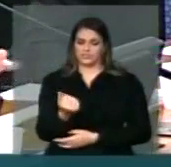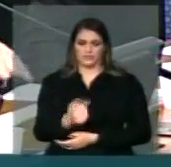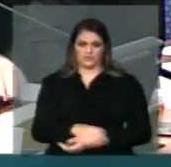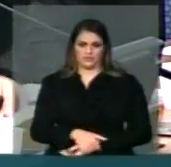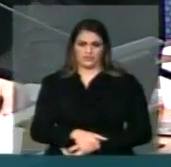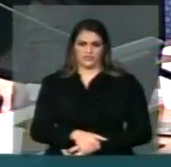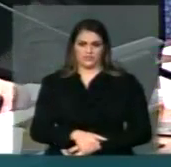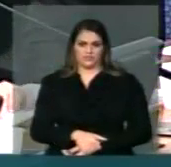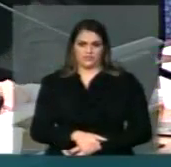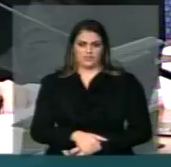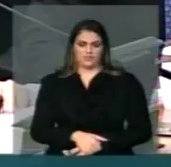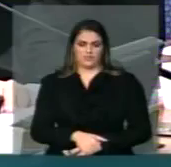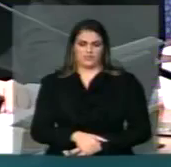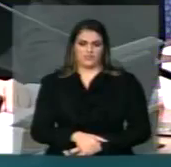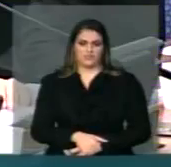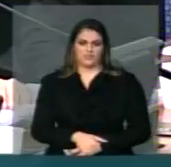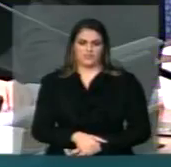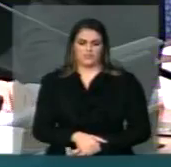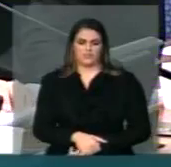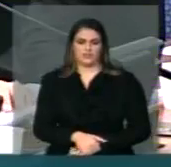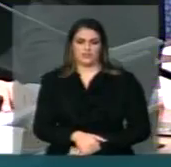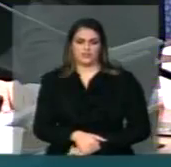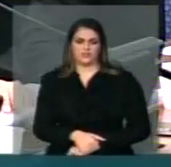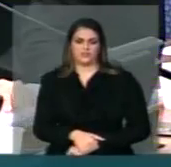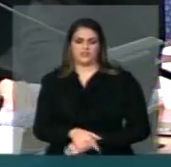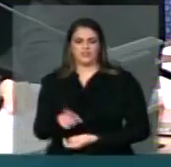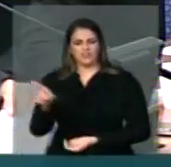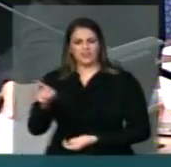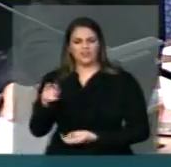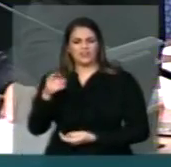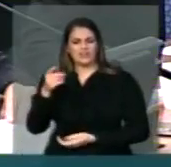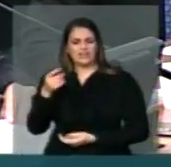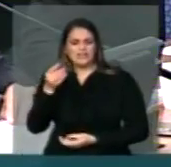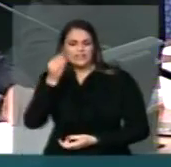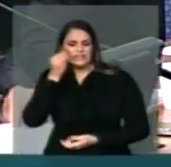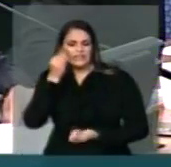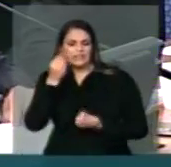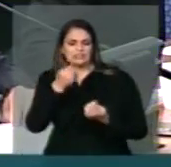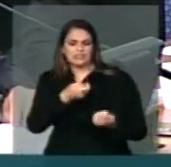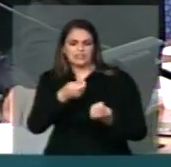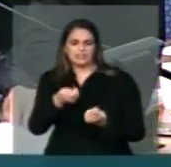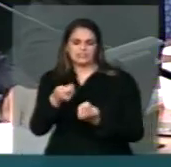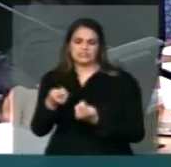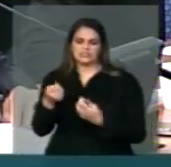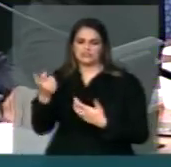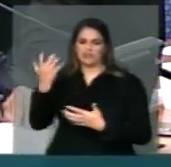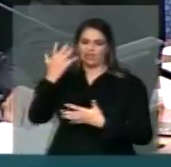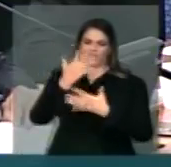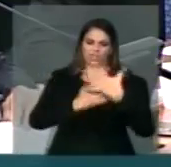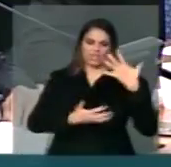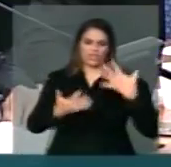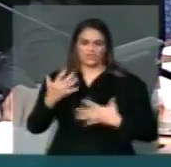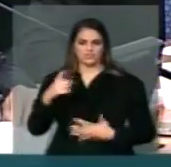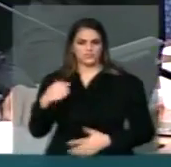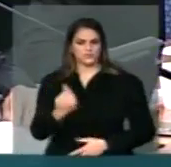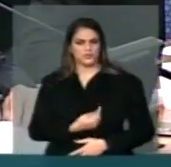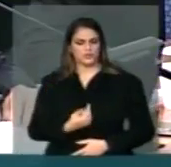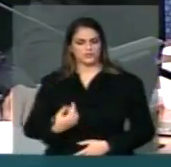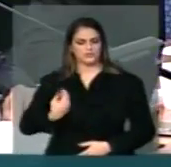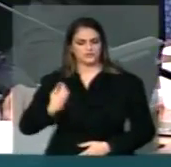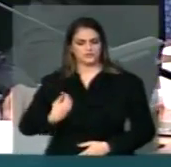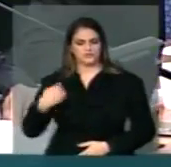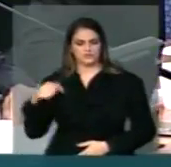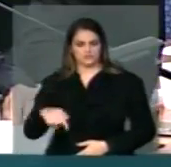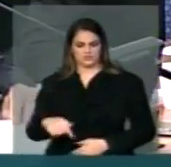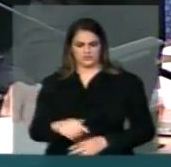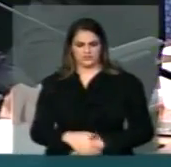e essa tentativa de deixar esse ambiente turvo. Podem achar, deputado Valdir, que a minha tentativa é de igualar